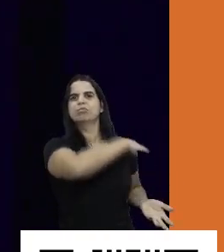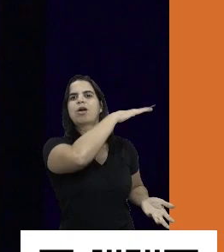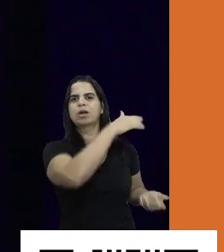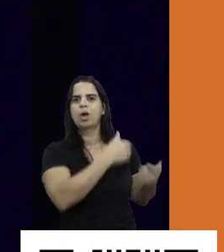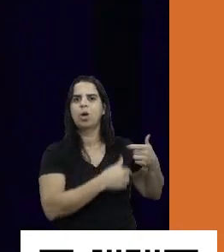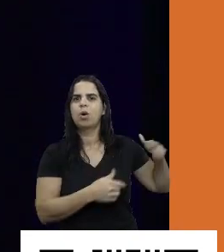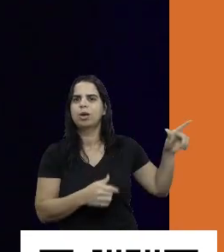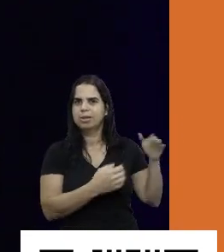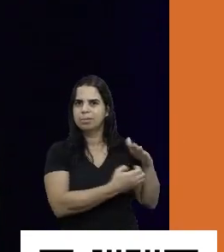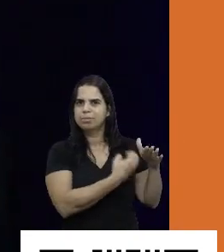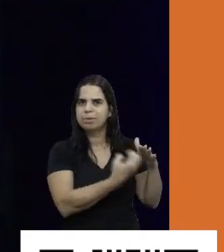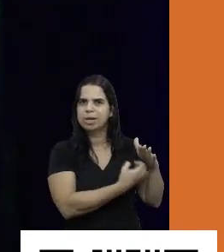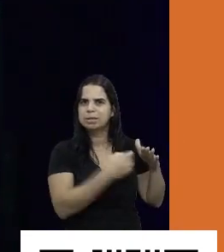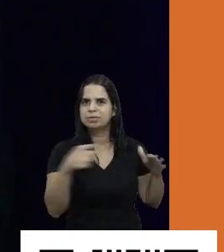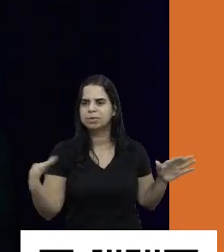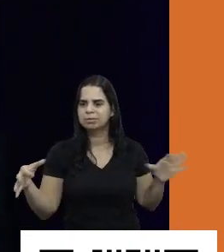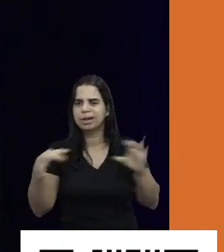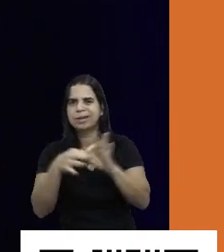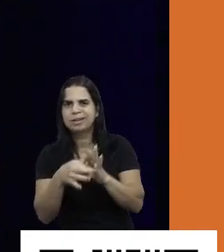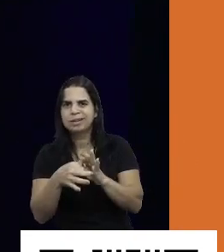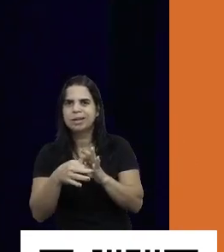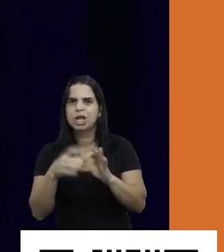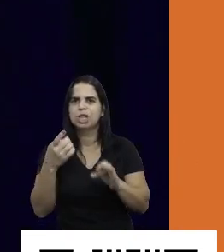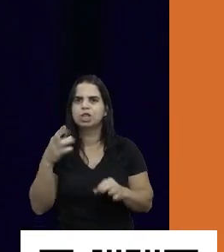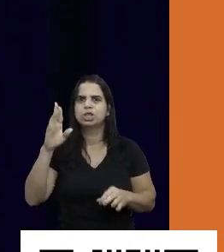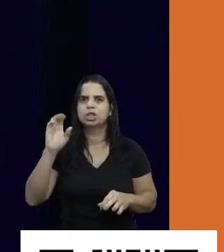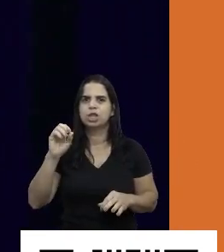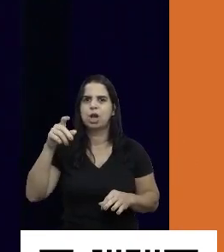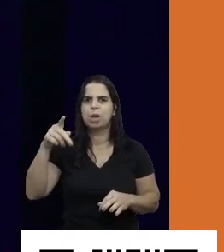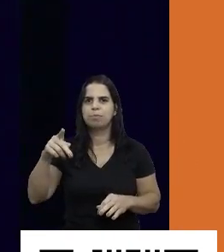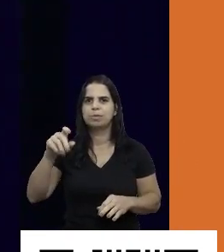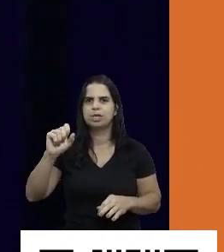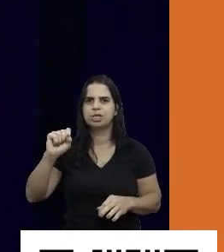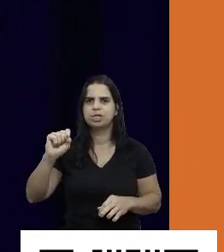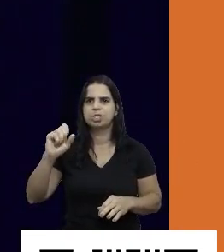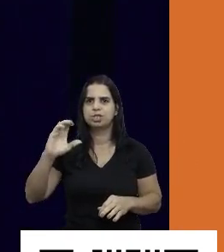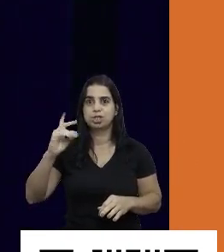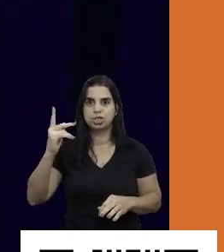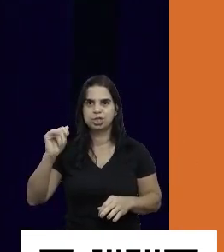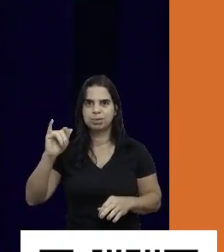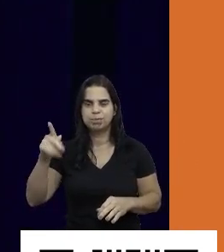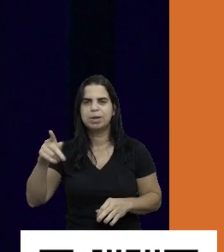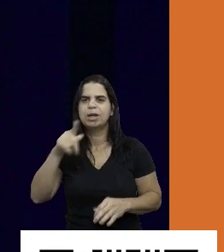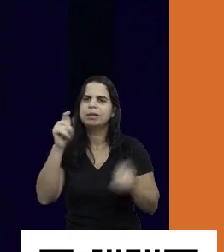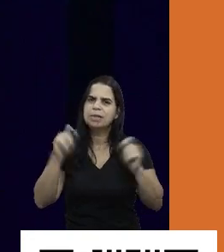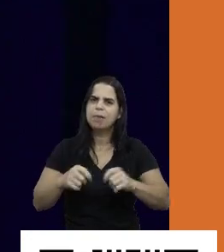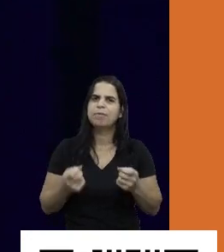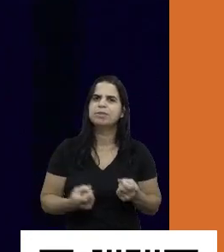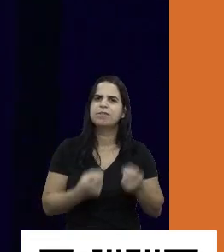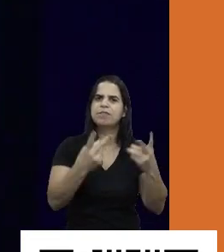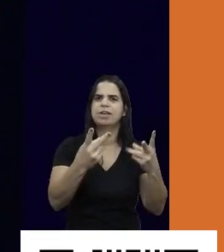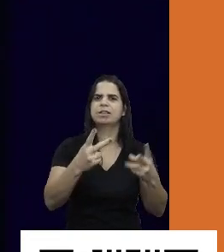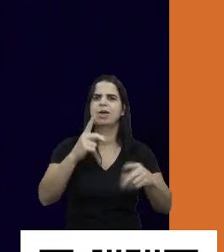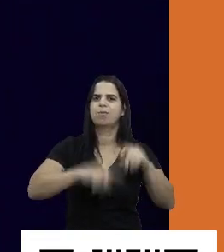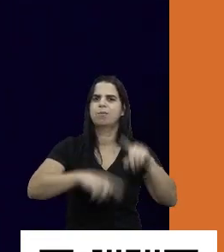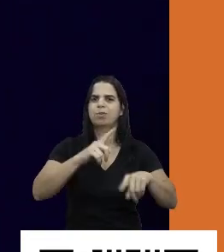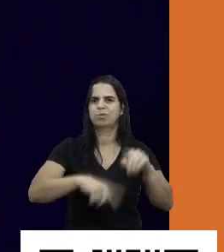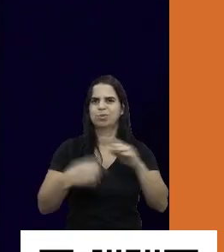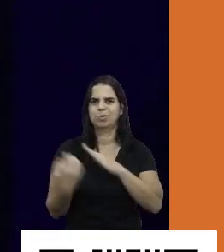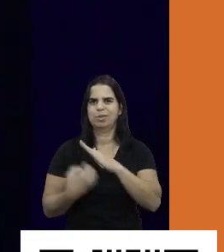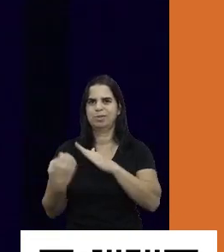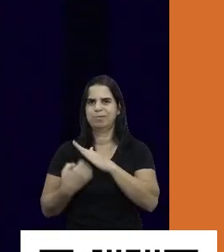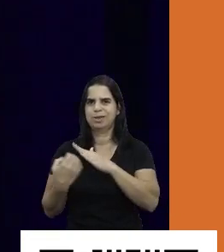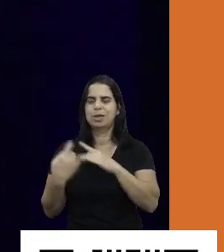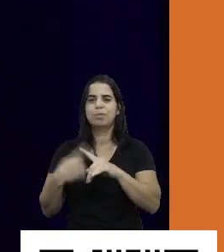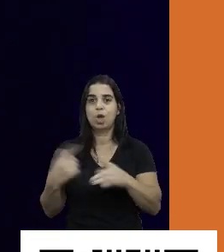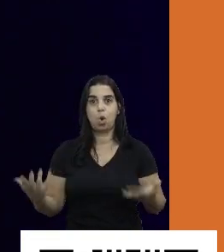seu dropship você consegue fazer toda uma gestão de experiência de pessoas e vender o produto da empresa é melhor do que a própria empresa porque hoje ela não tá